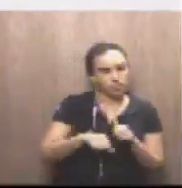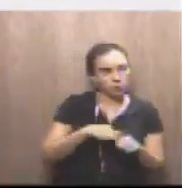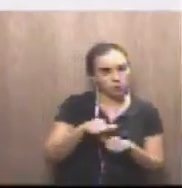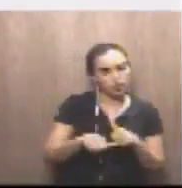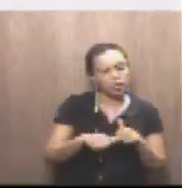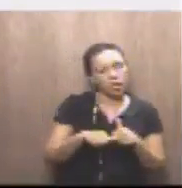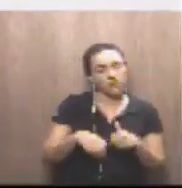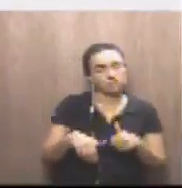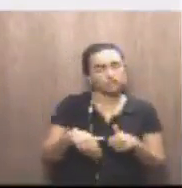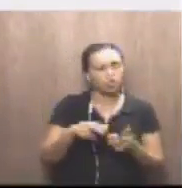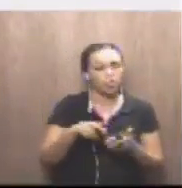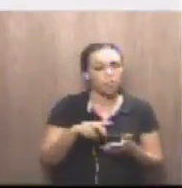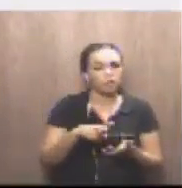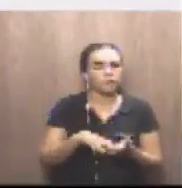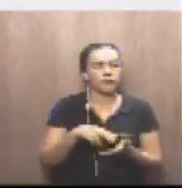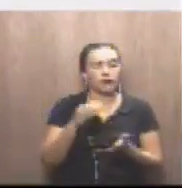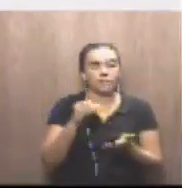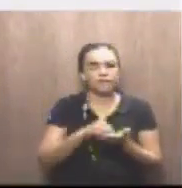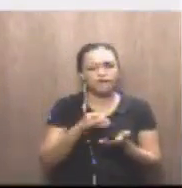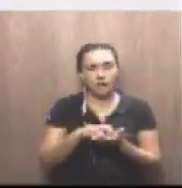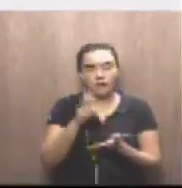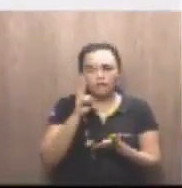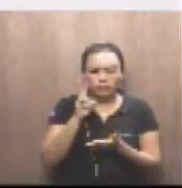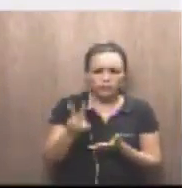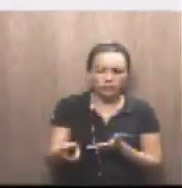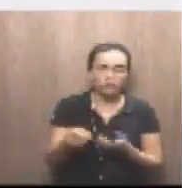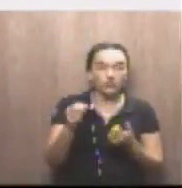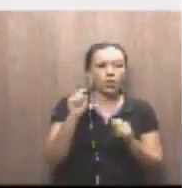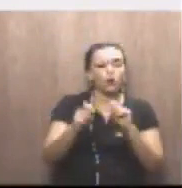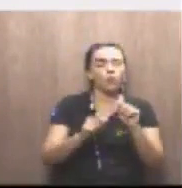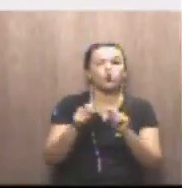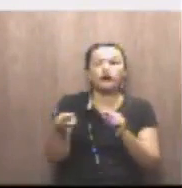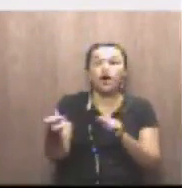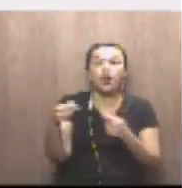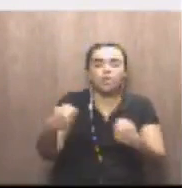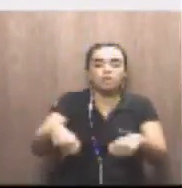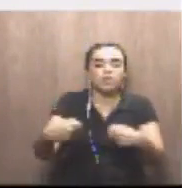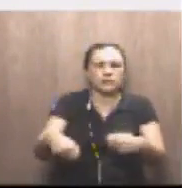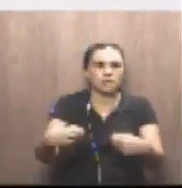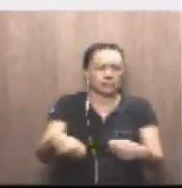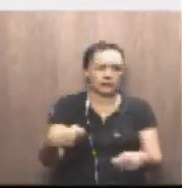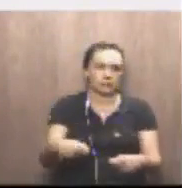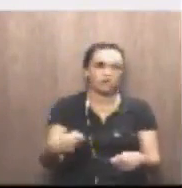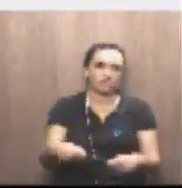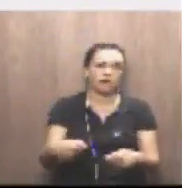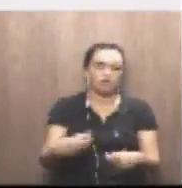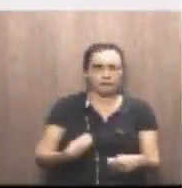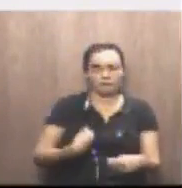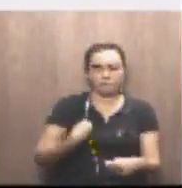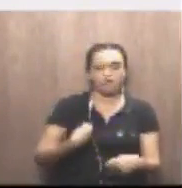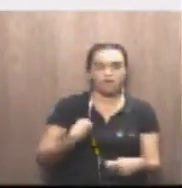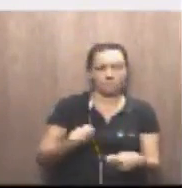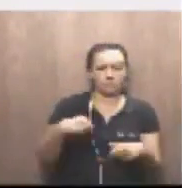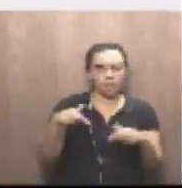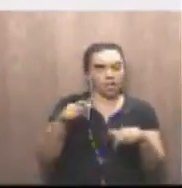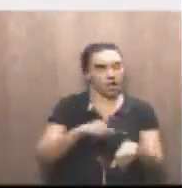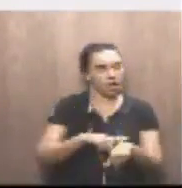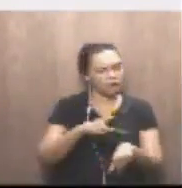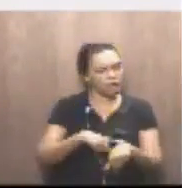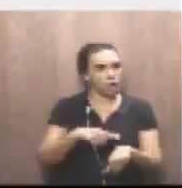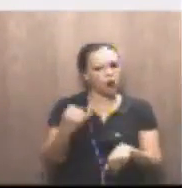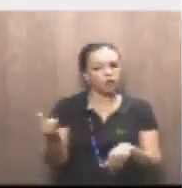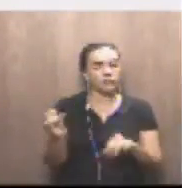decúbito, é falta de um olhar voltado para esta mulher que precisa viver esse recolhimento